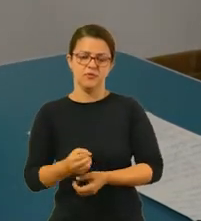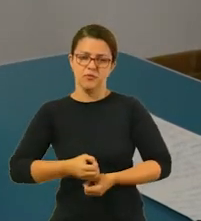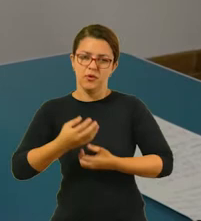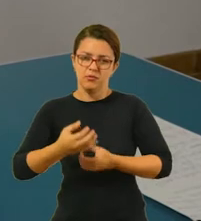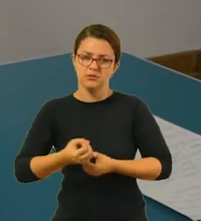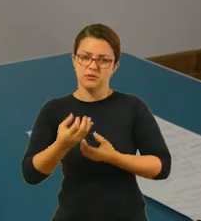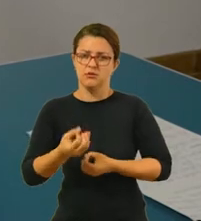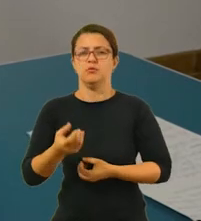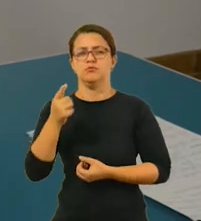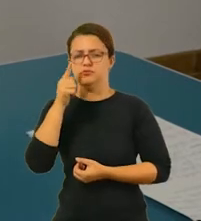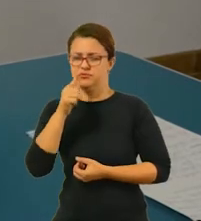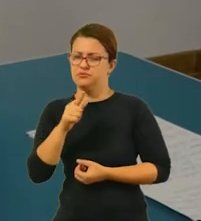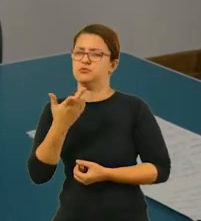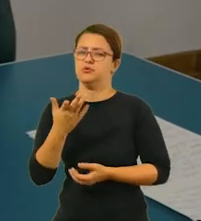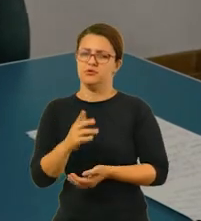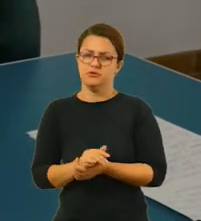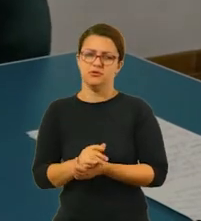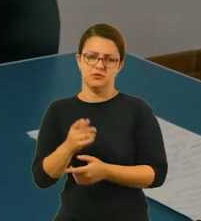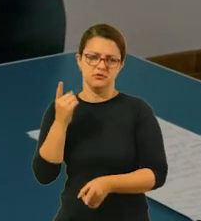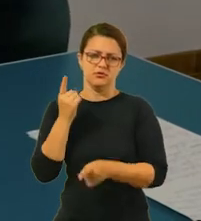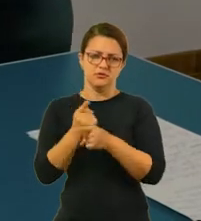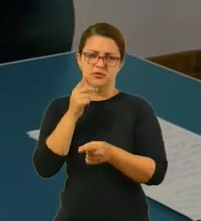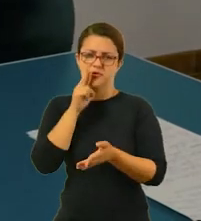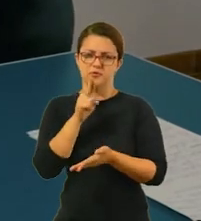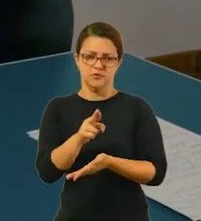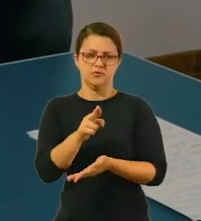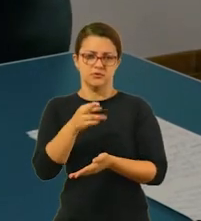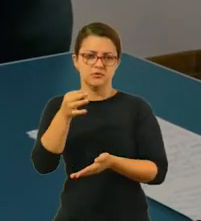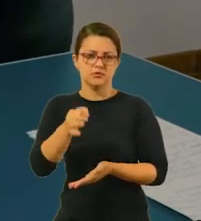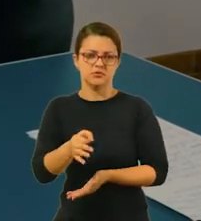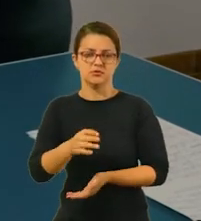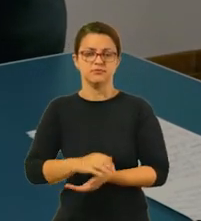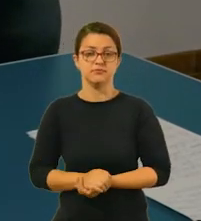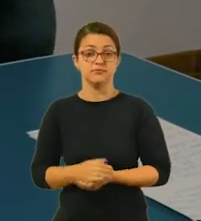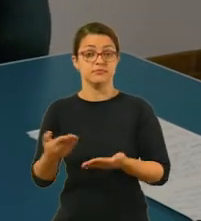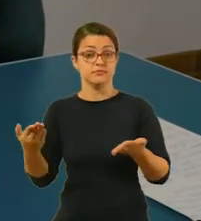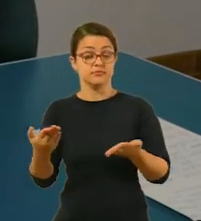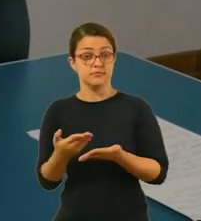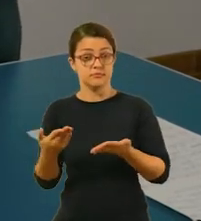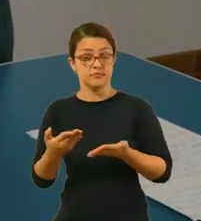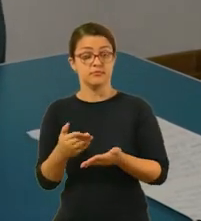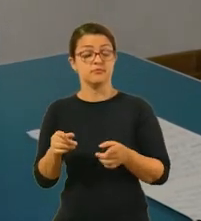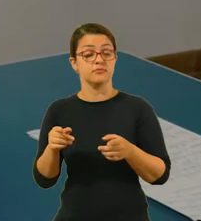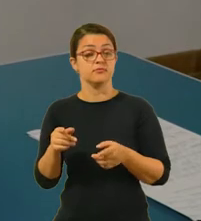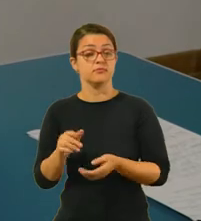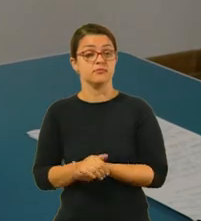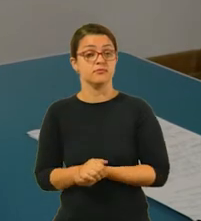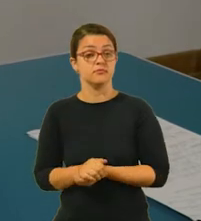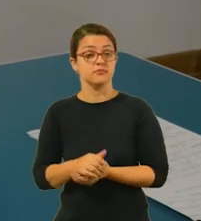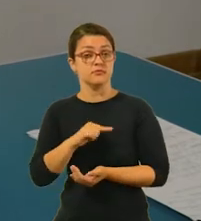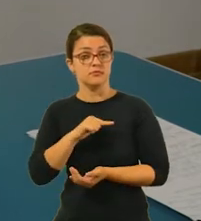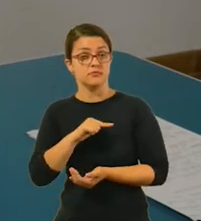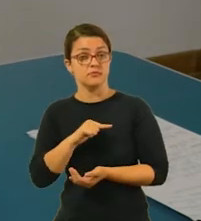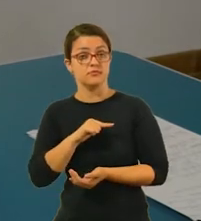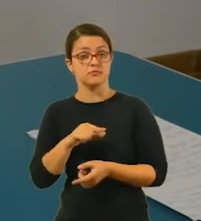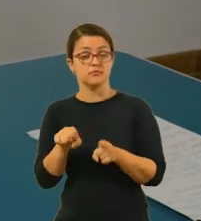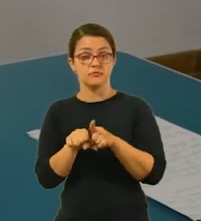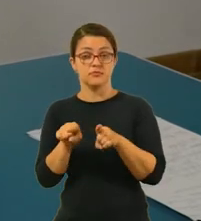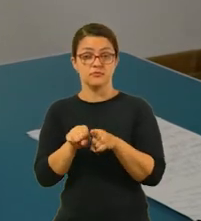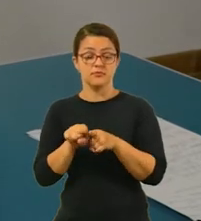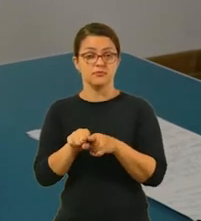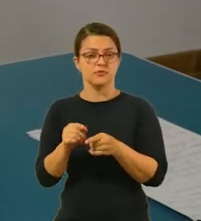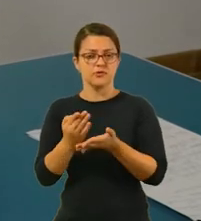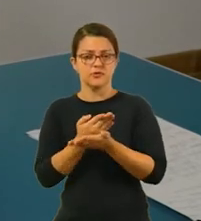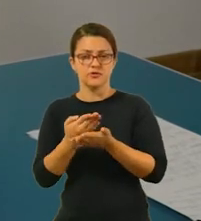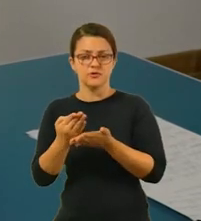vocês conseguem resolver e acertar este problema. E agora, ó, lá nós vamos ter também uma atividade dividindo de